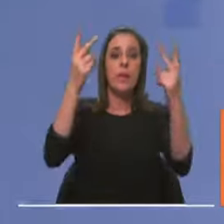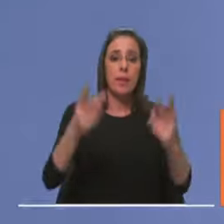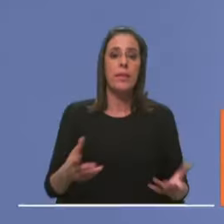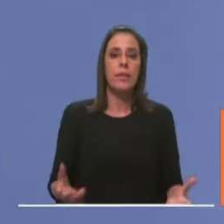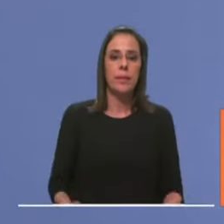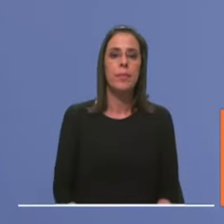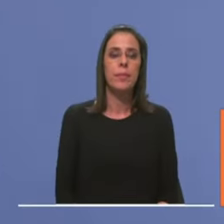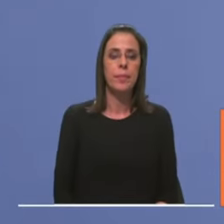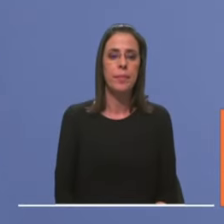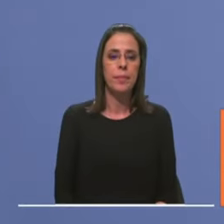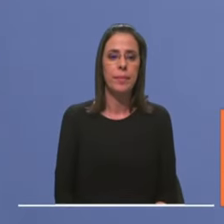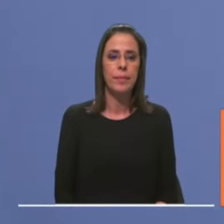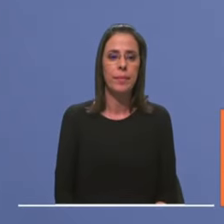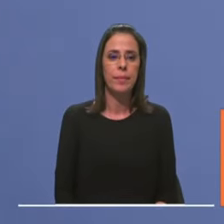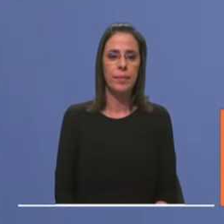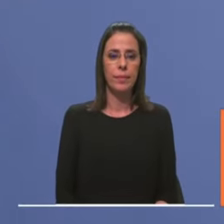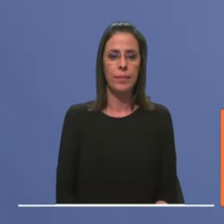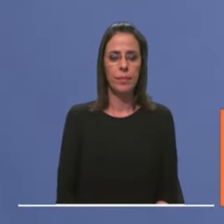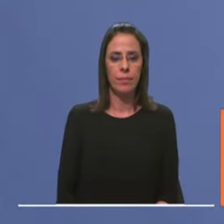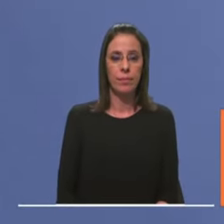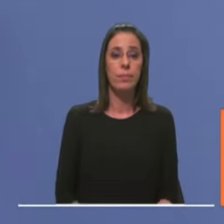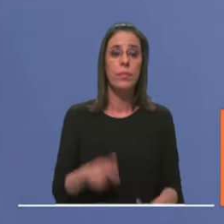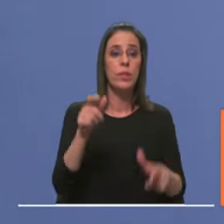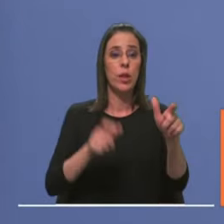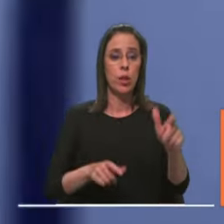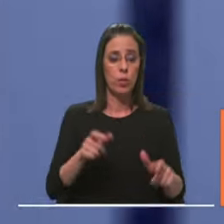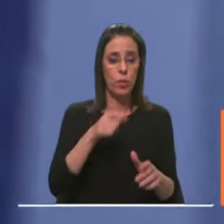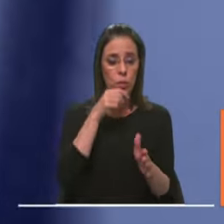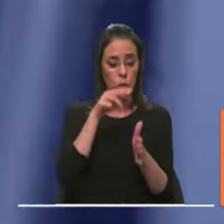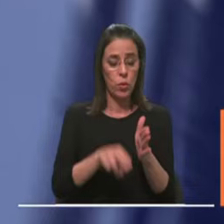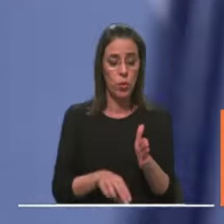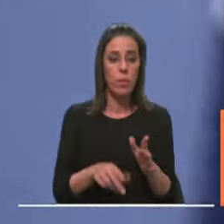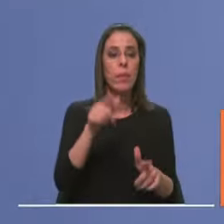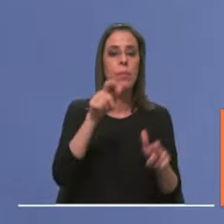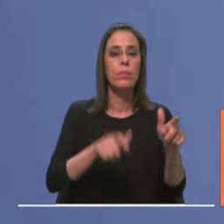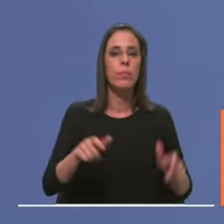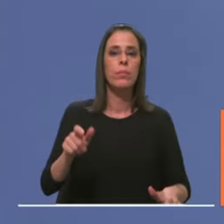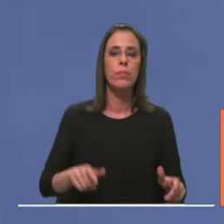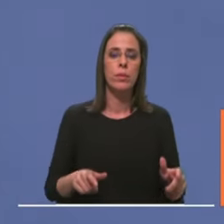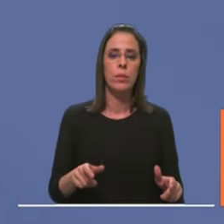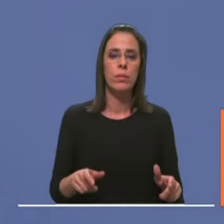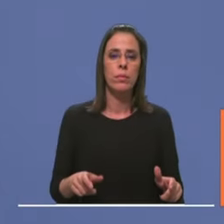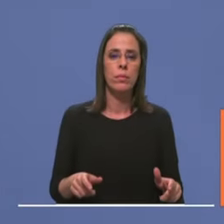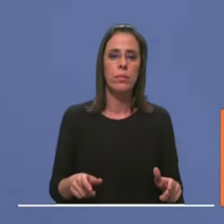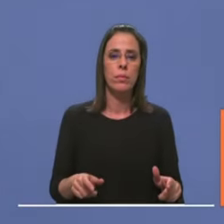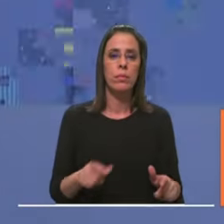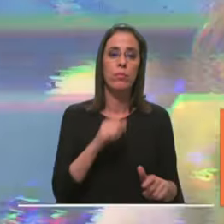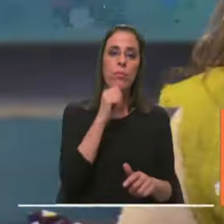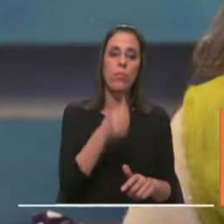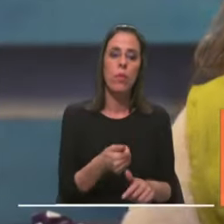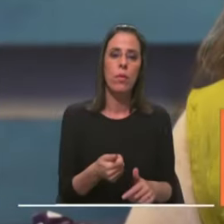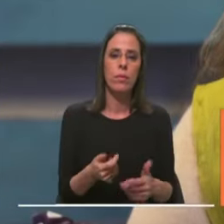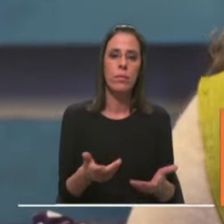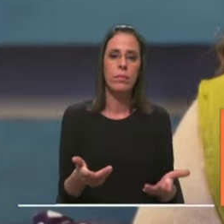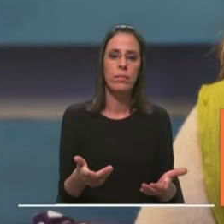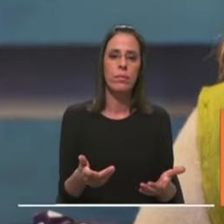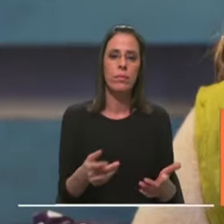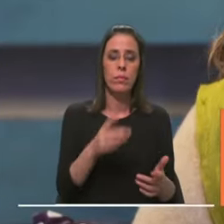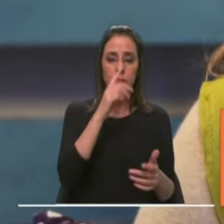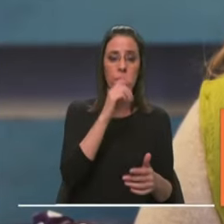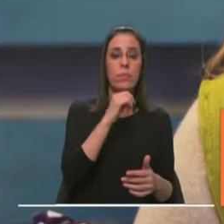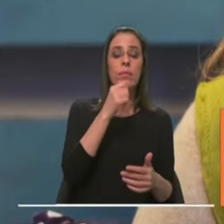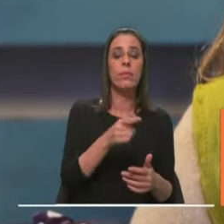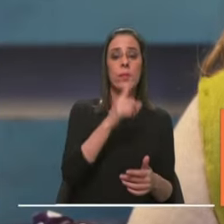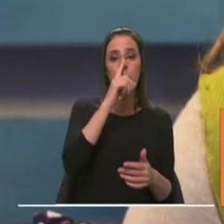as coisas as pessoas que estão lá no cemitério São pessoas que partiram eh uma pessoa quando